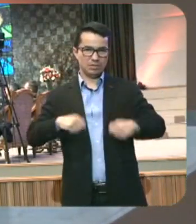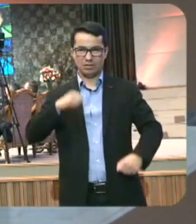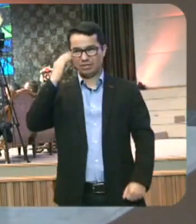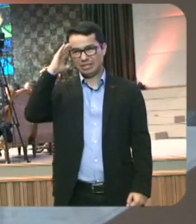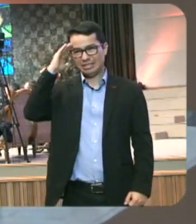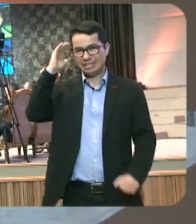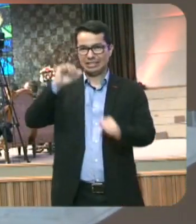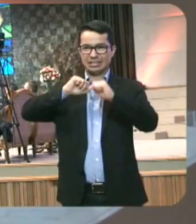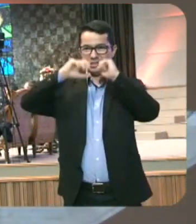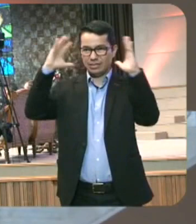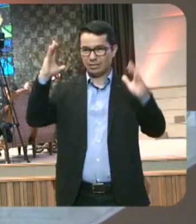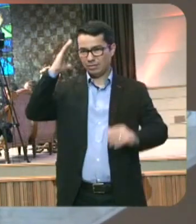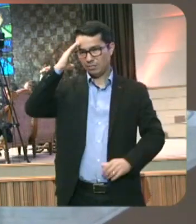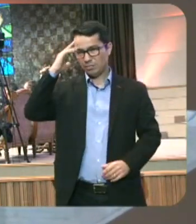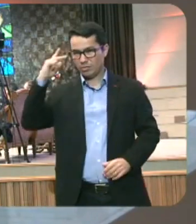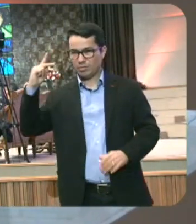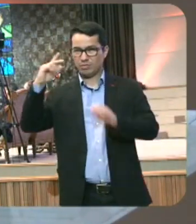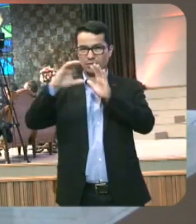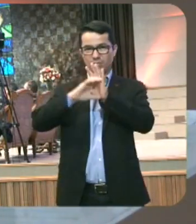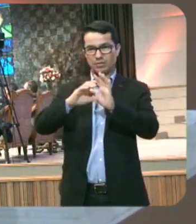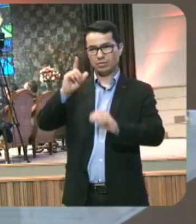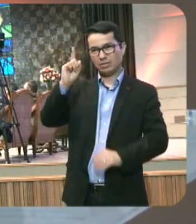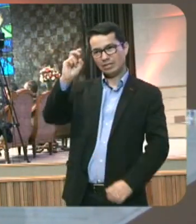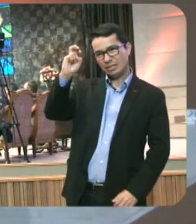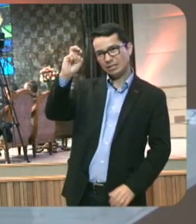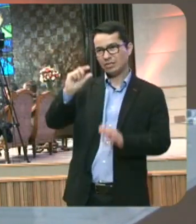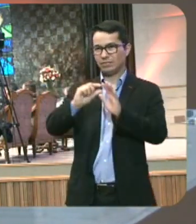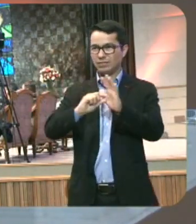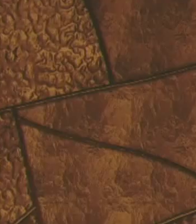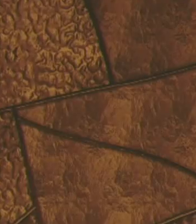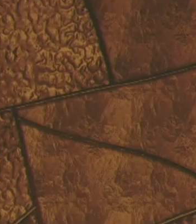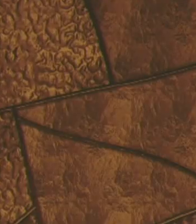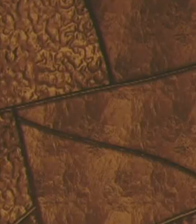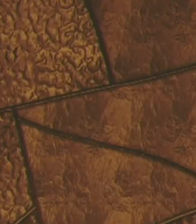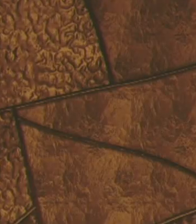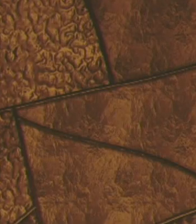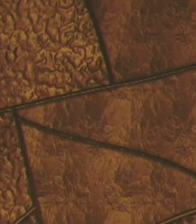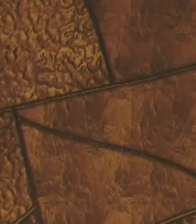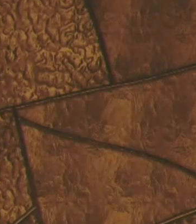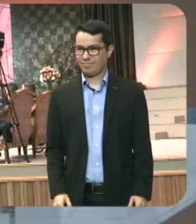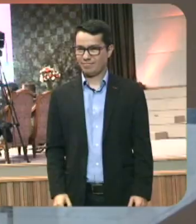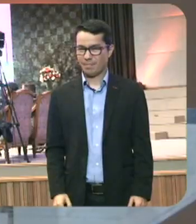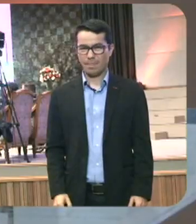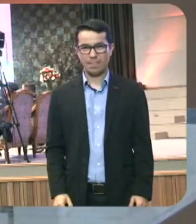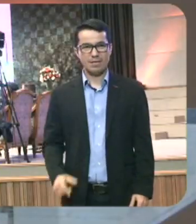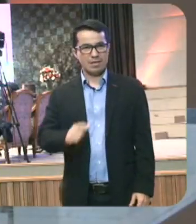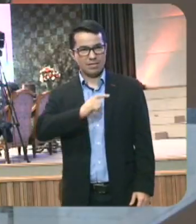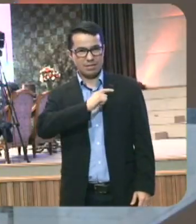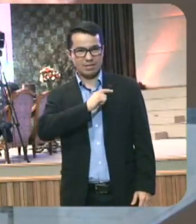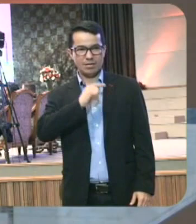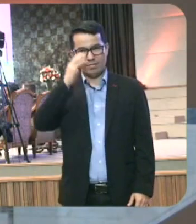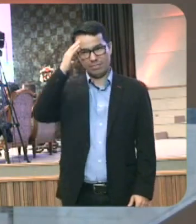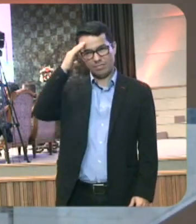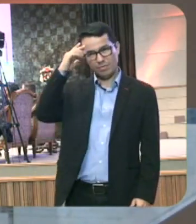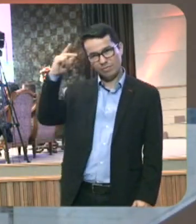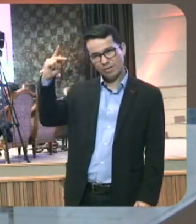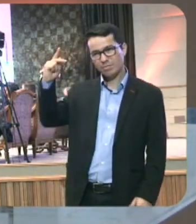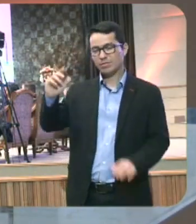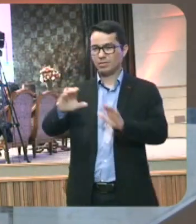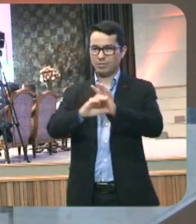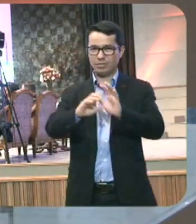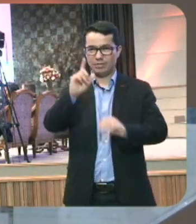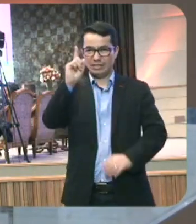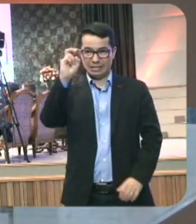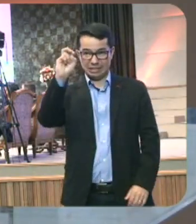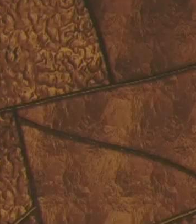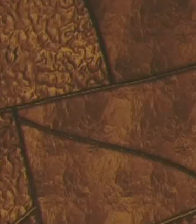em Provérbios 15, versículo 4. Falando daquele que Deus aceita, daquela pessoa que Deus aceita,